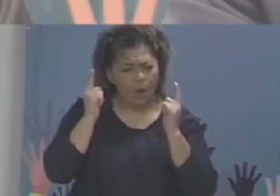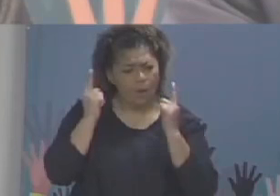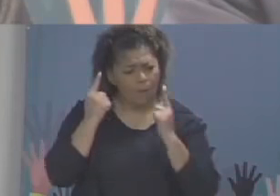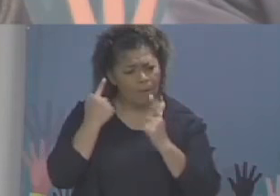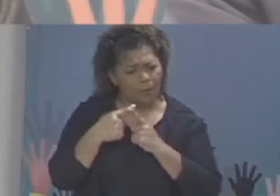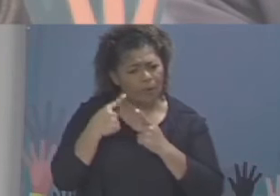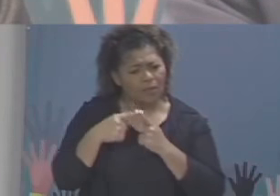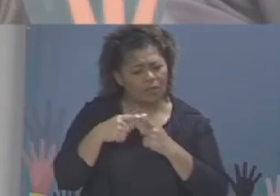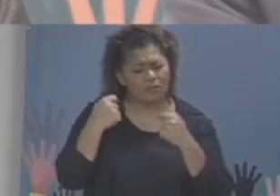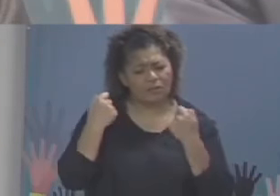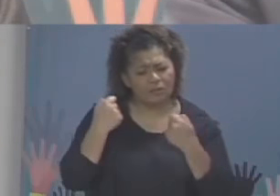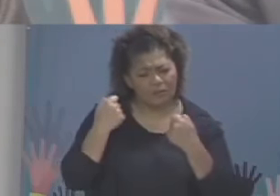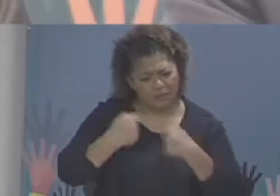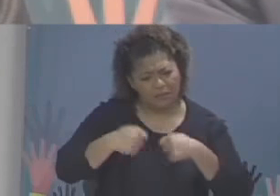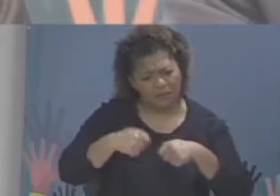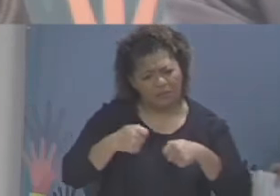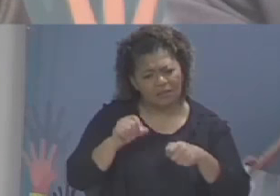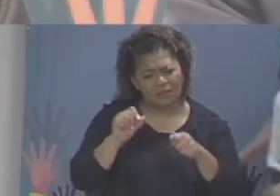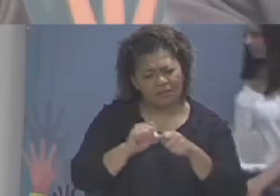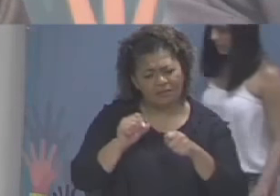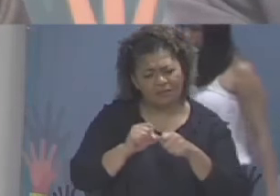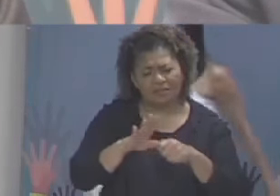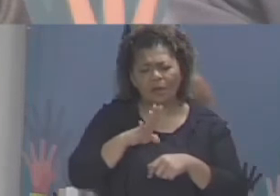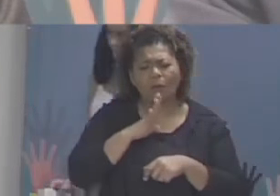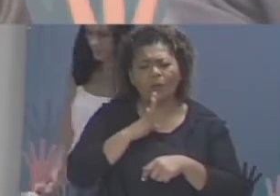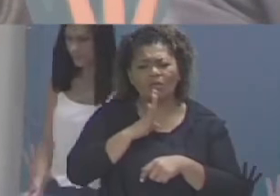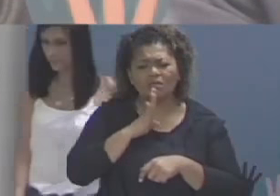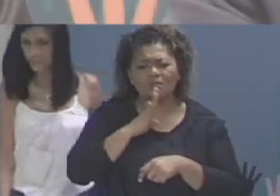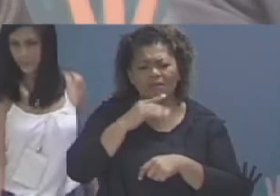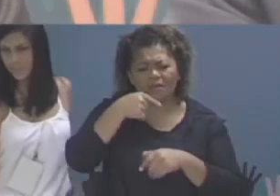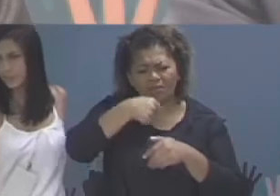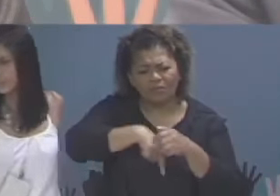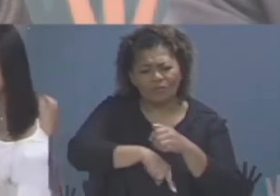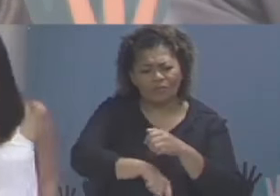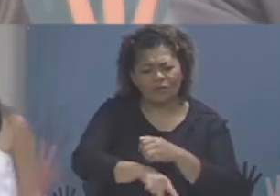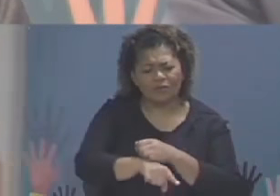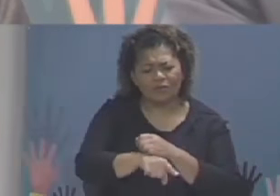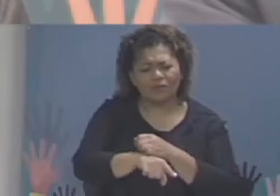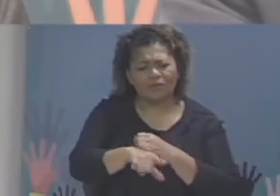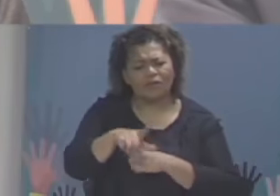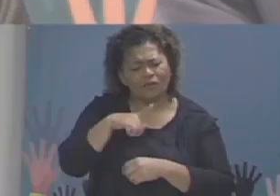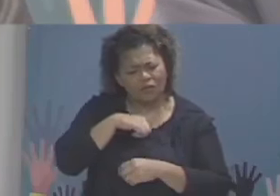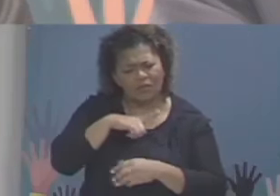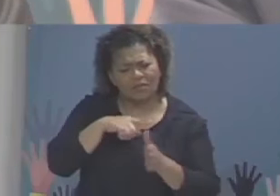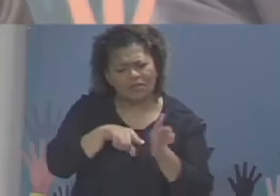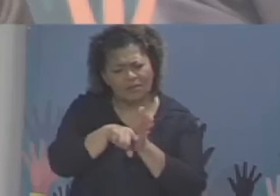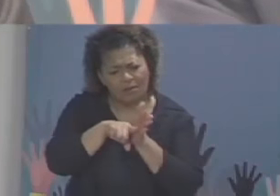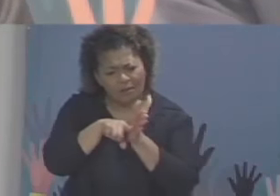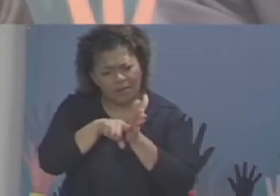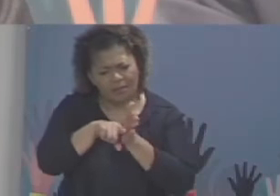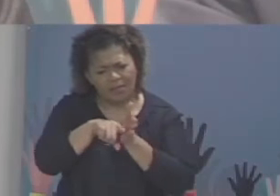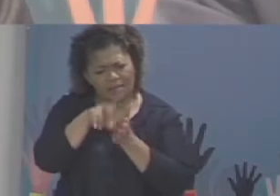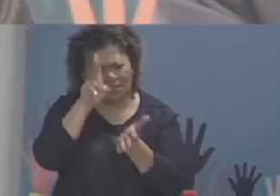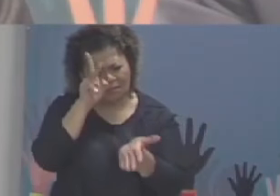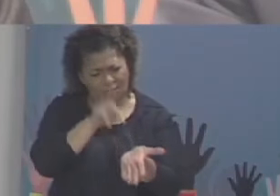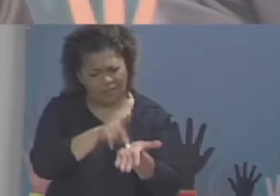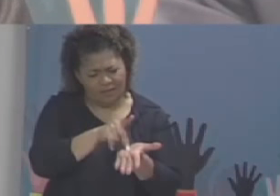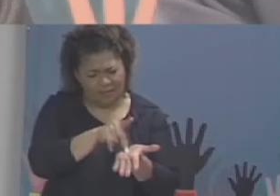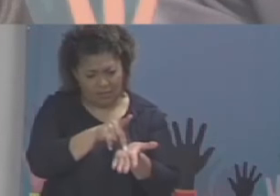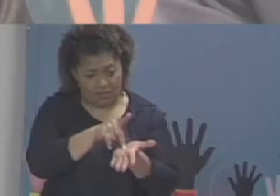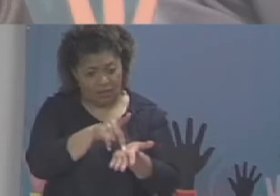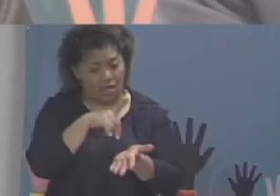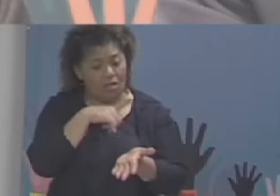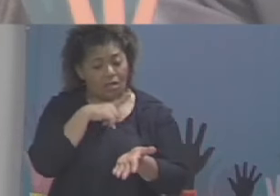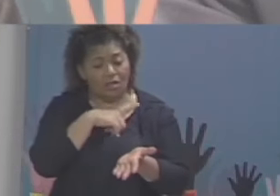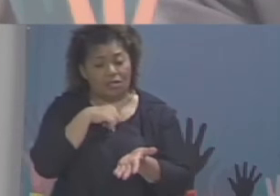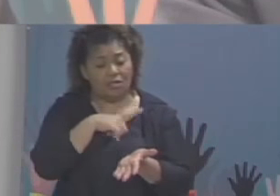esse tipo de enfrentamento com um conhecimento da realidade e, para isso, nós temos que mapear essa realidade. Então, quando nós temos essas